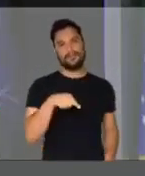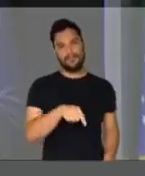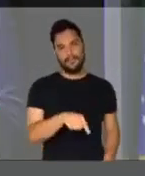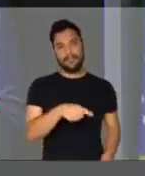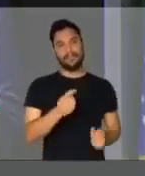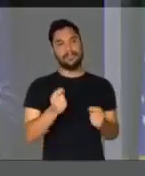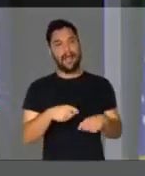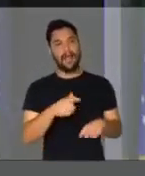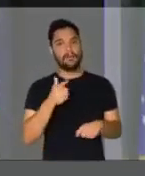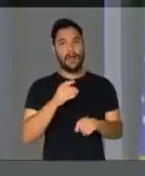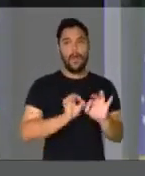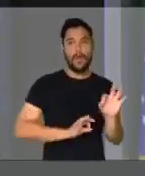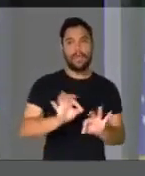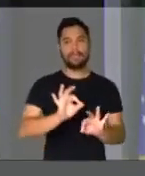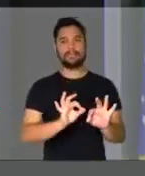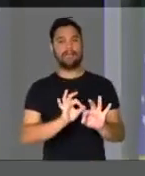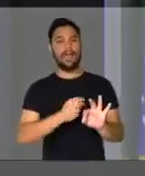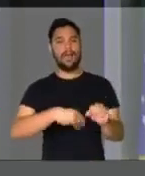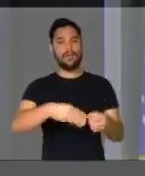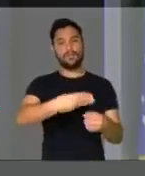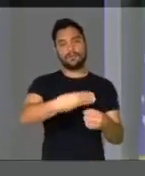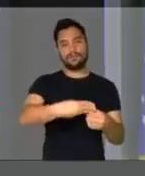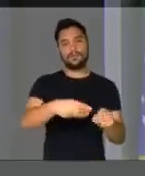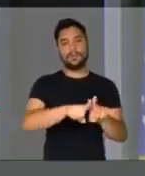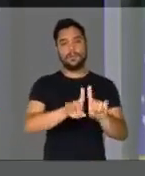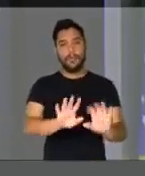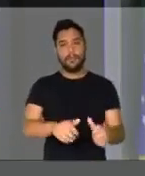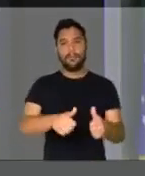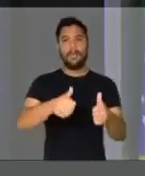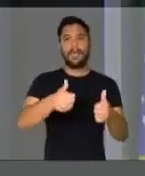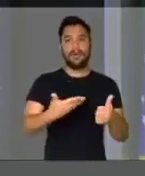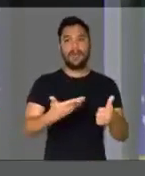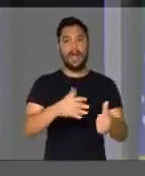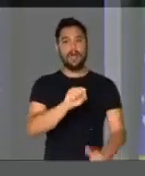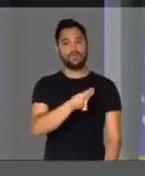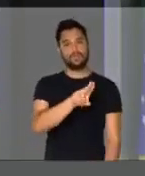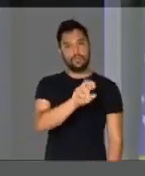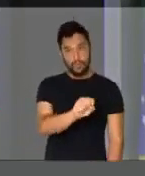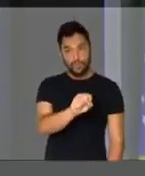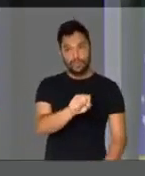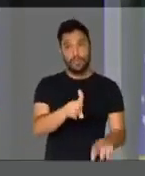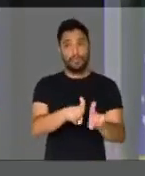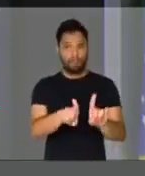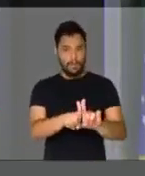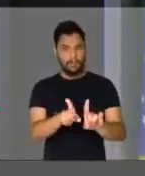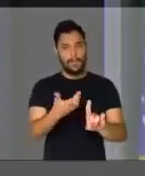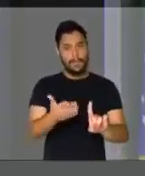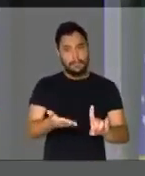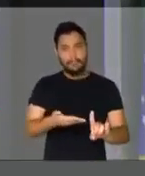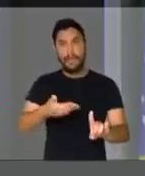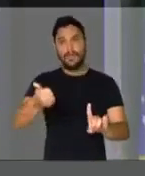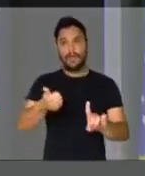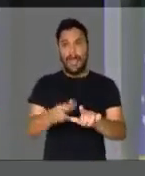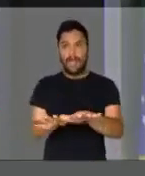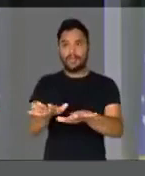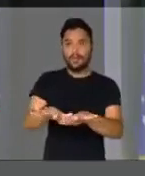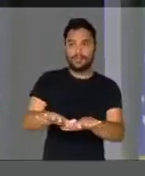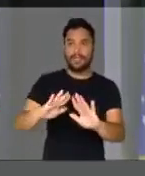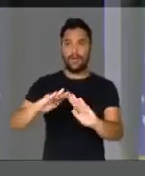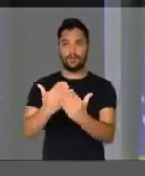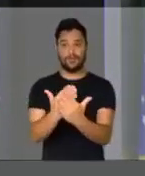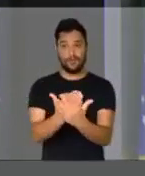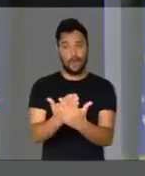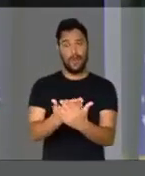e eficientes, em que se faça melhorar a qualidade do atendimento do Sistema Único de Saúde e que se promova a inclusão escolar de jovens e